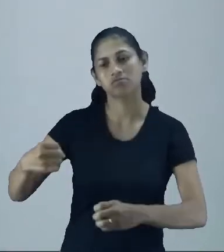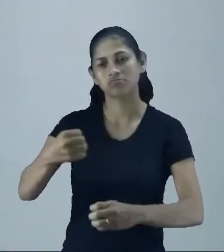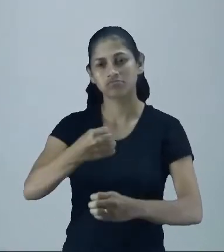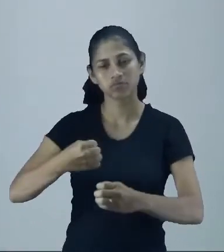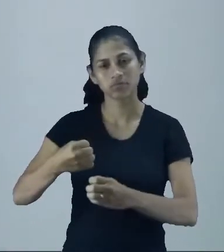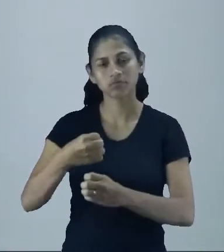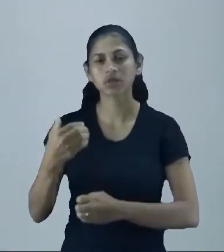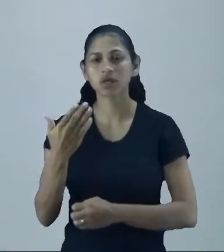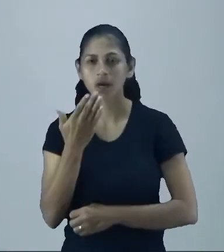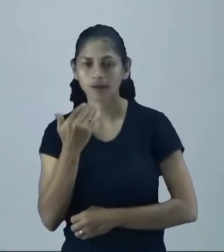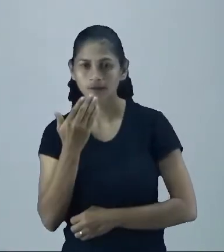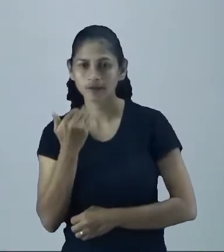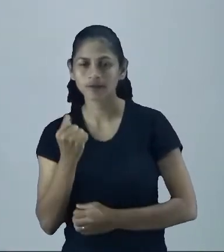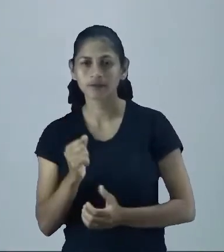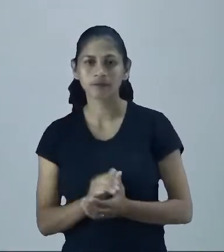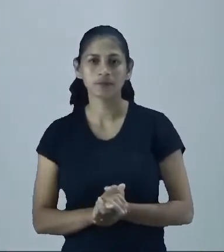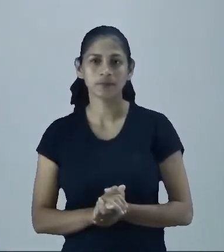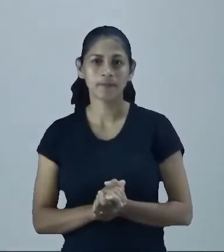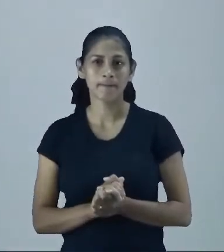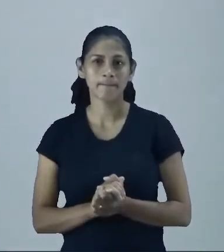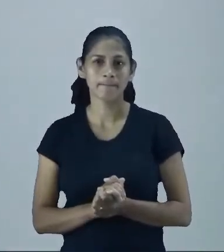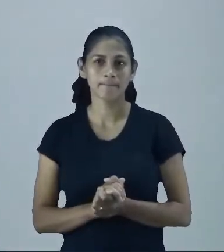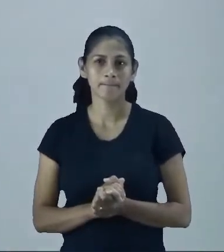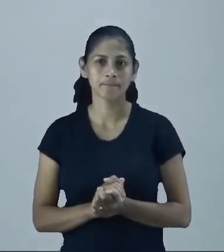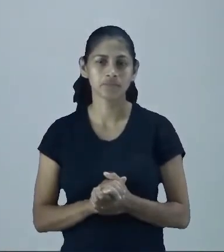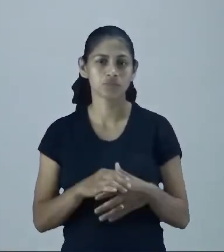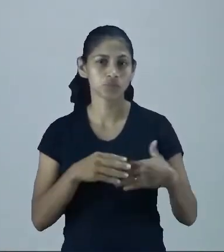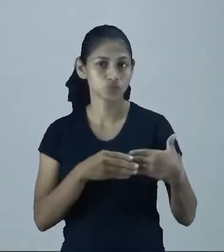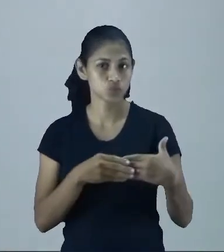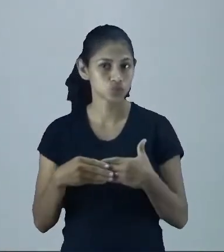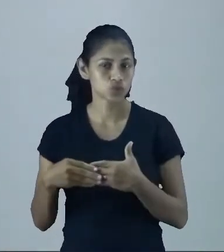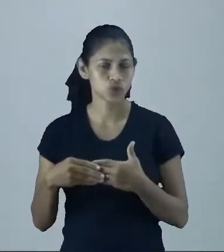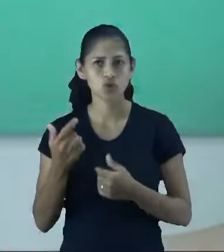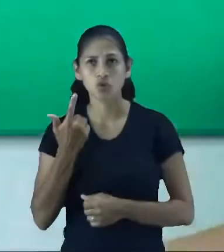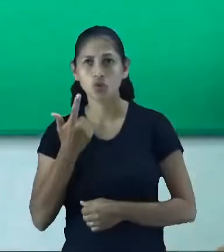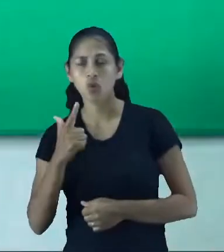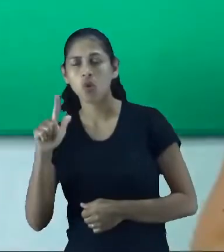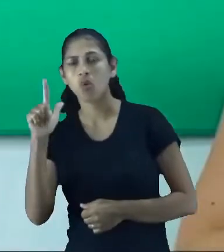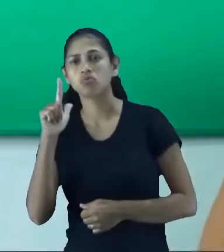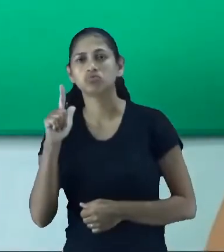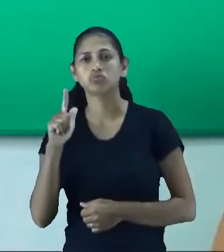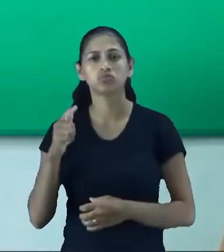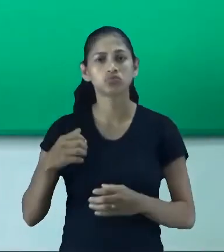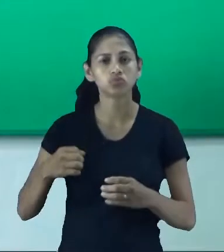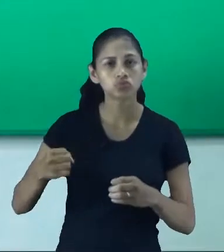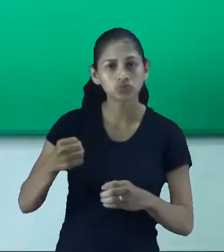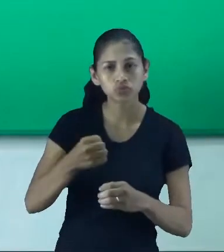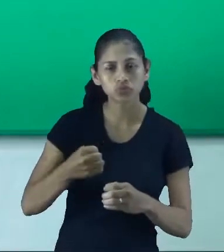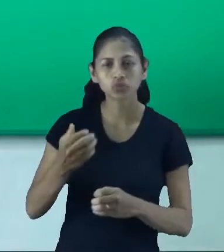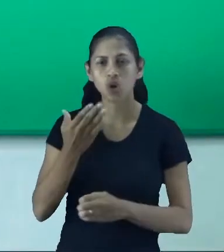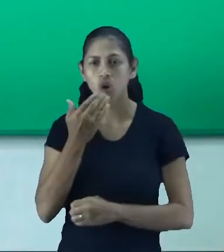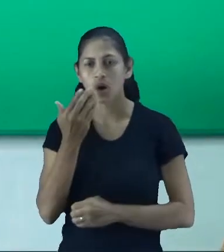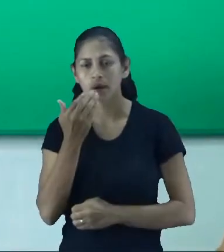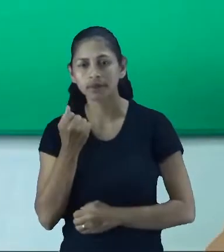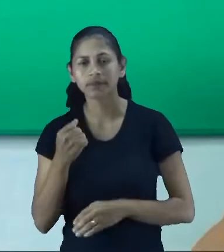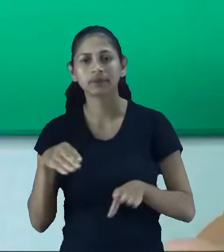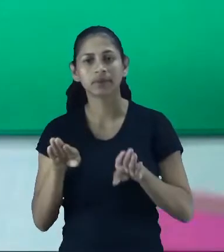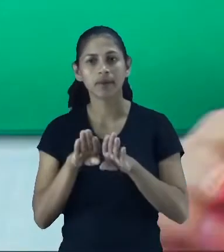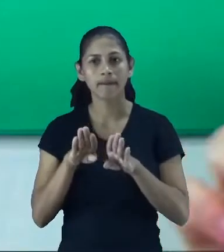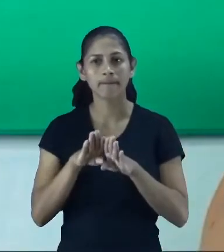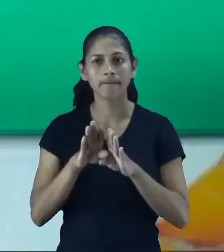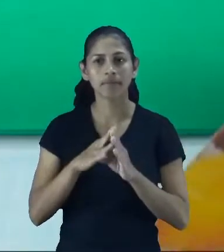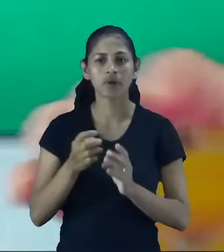muito típico dos portugueses que eles trouxeram, e outros pratos com bacalhau, com peixe trazidos por